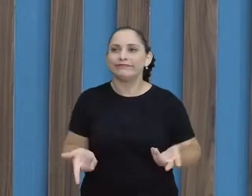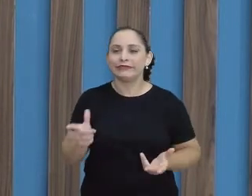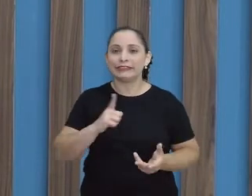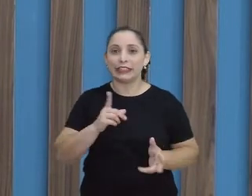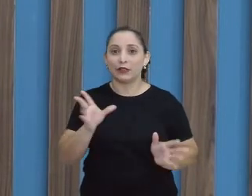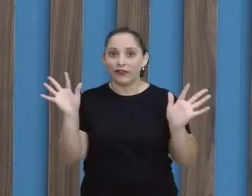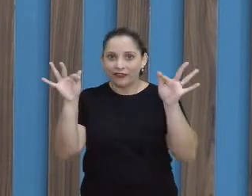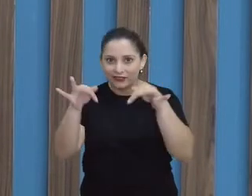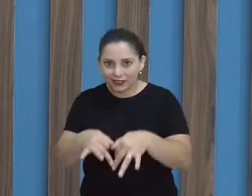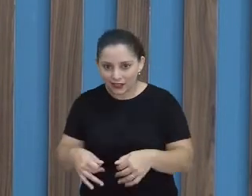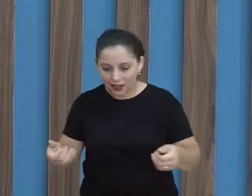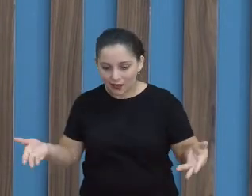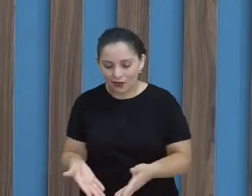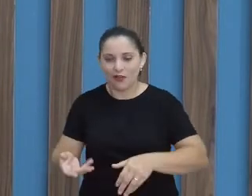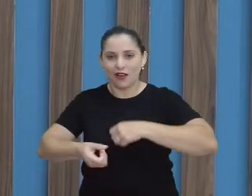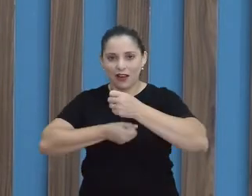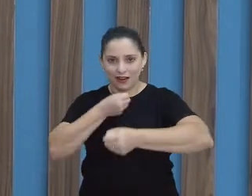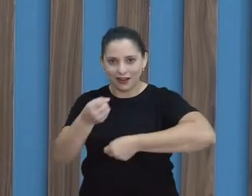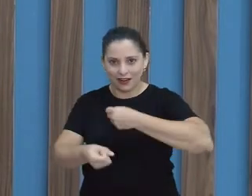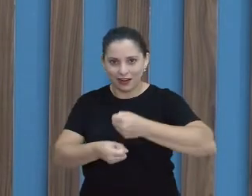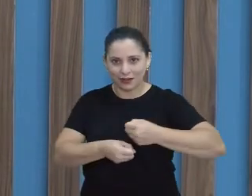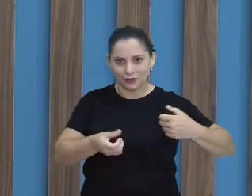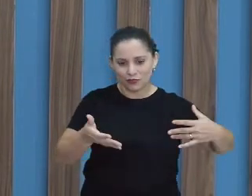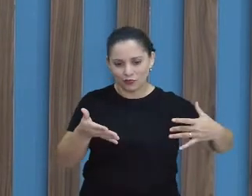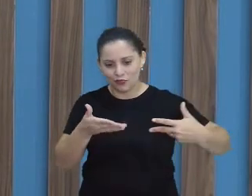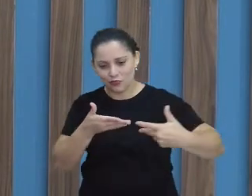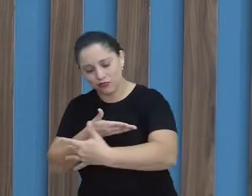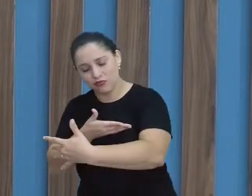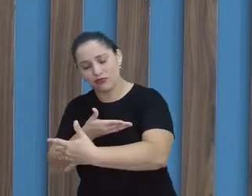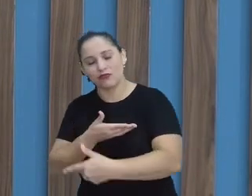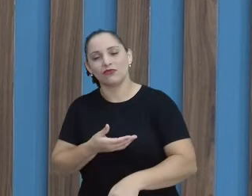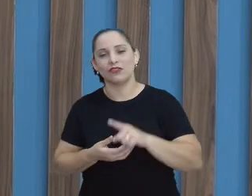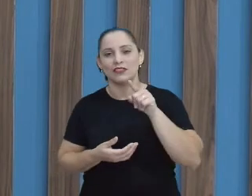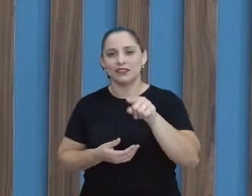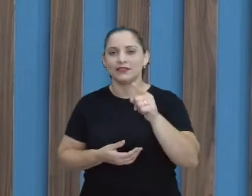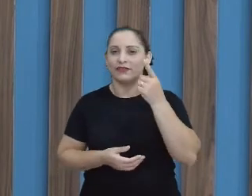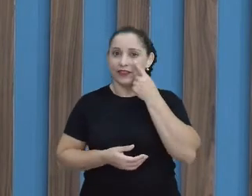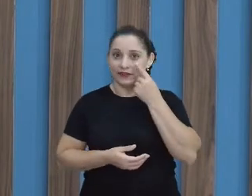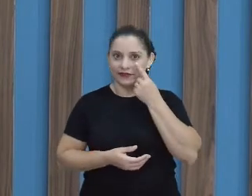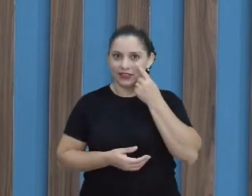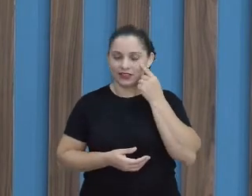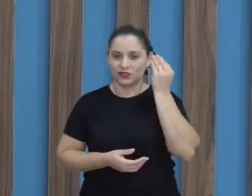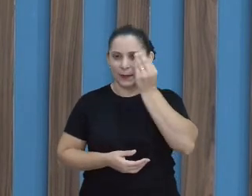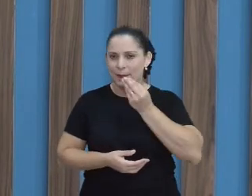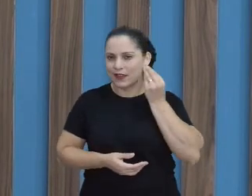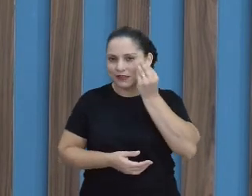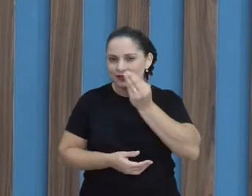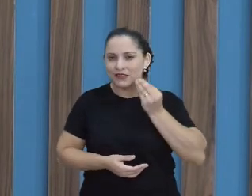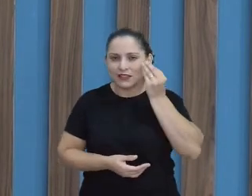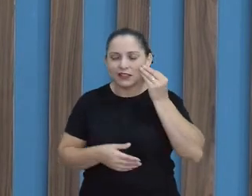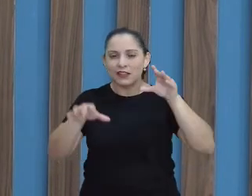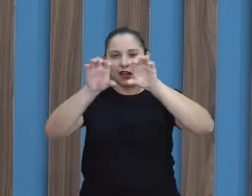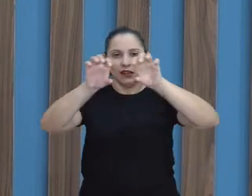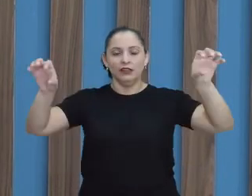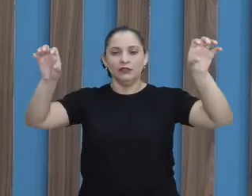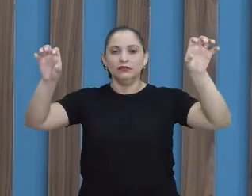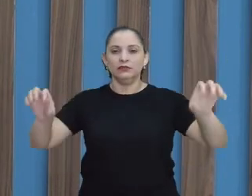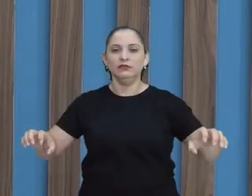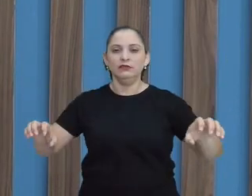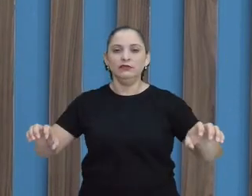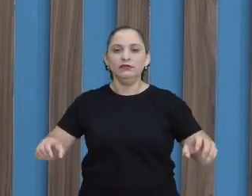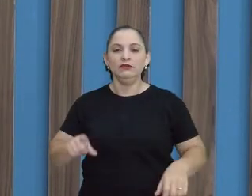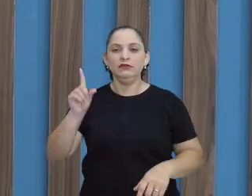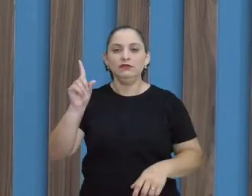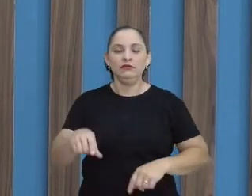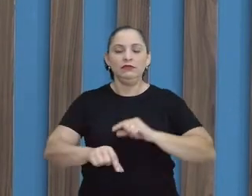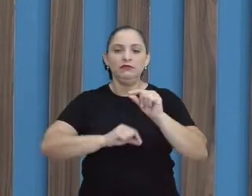final desse ano, você vai ver que essas equações que a gente vai vivenciar a partir de hoje vai ser apenas